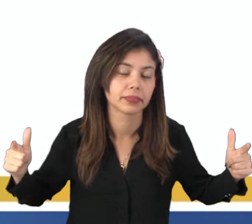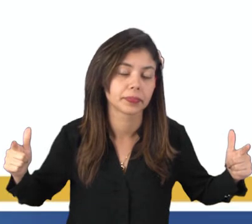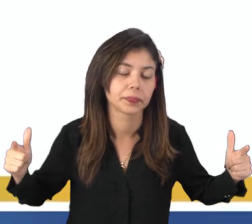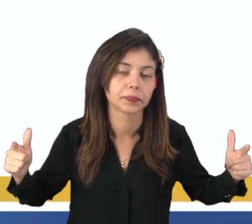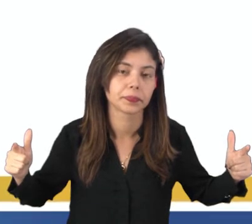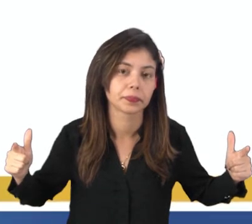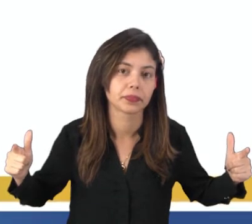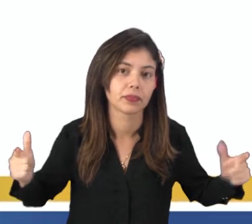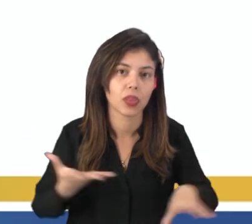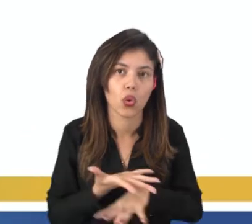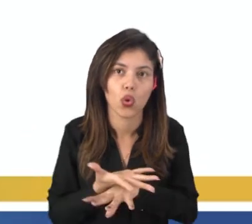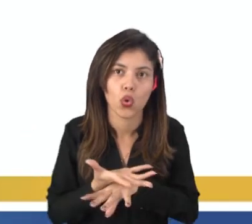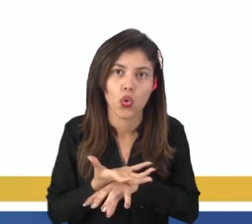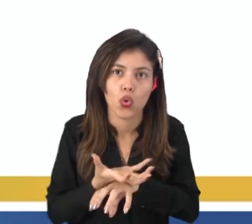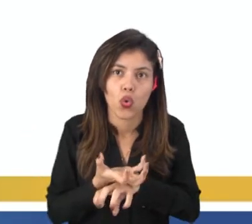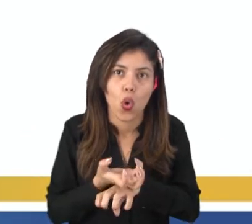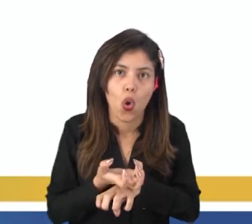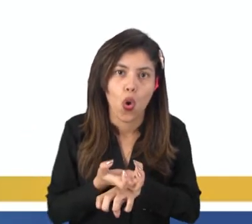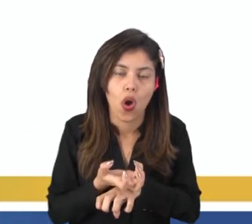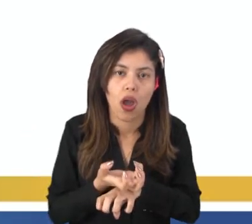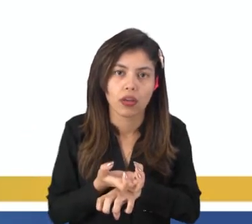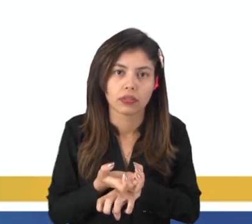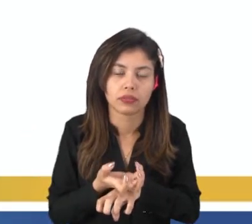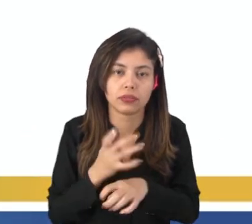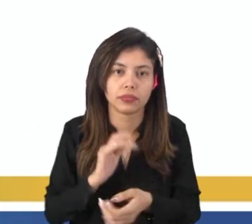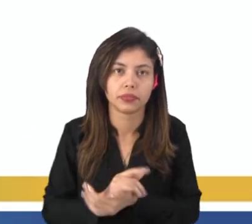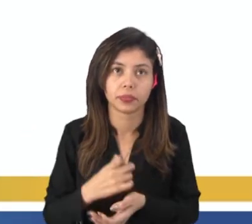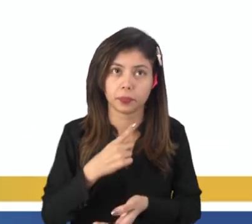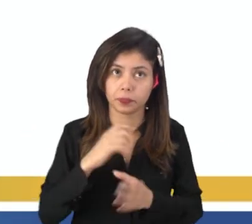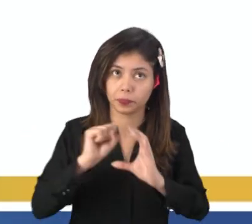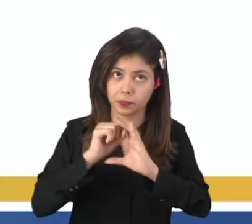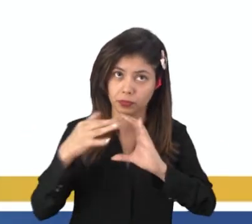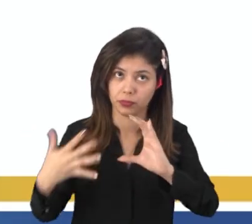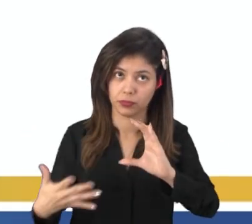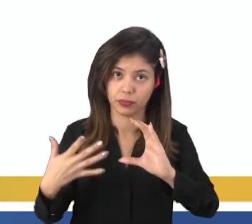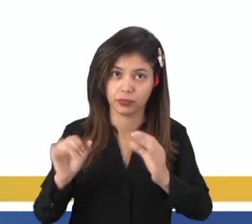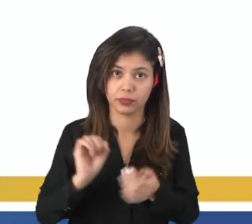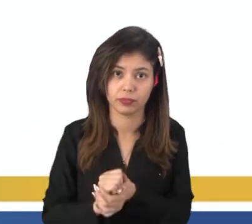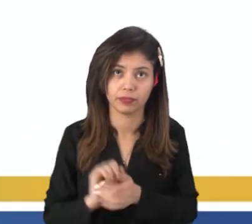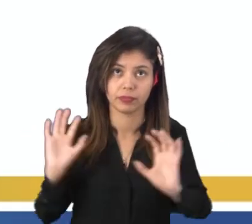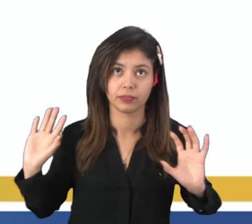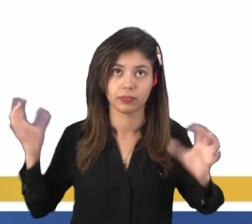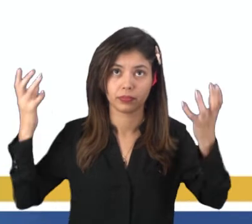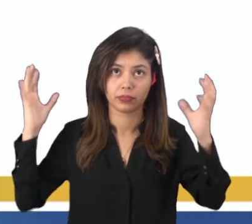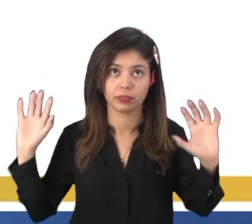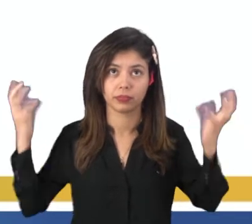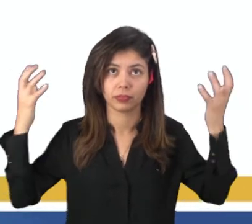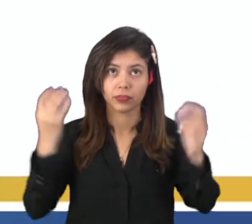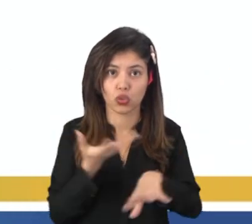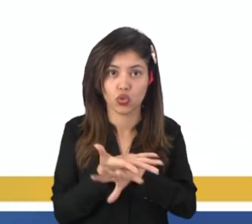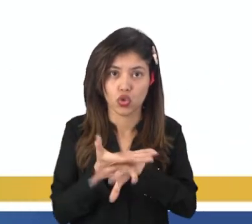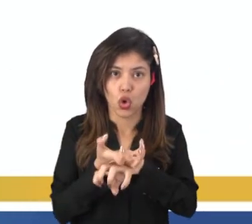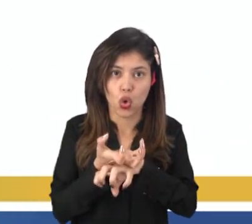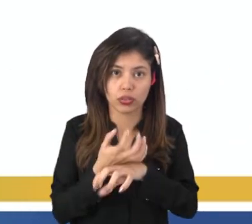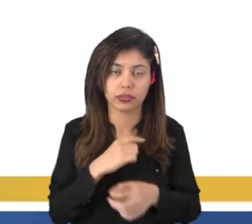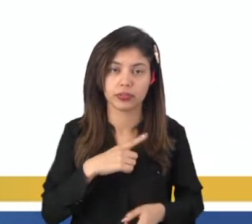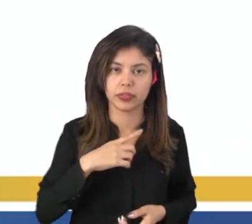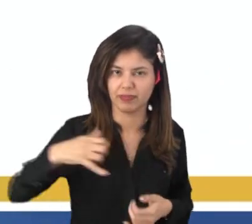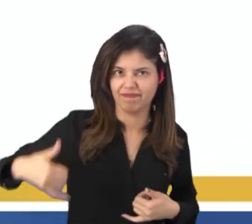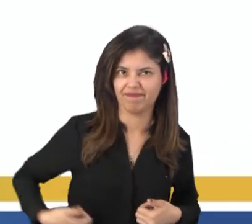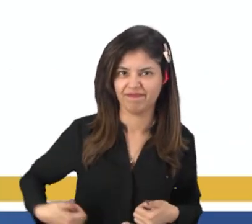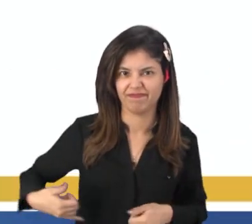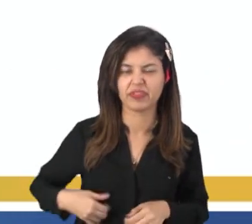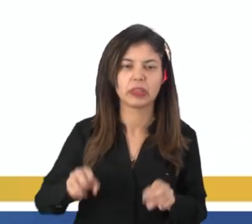um ambiente muito árido, né? A Caatinga ela tem essa característica, é um ambiente com um clima semiárido, um clima muito seco, que sofre muito